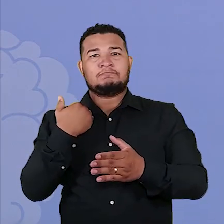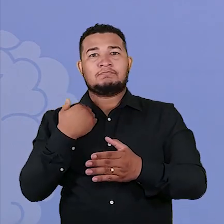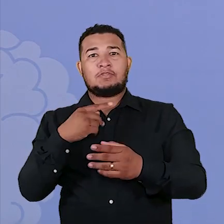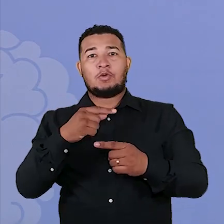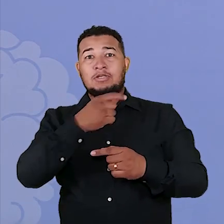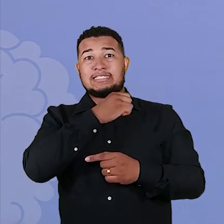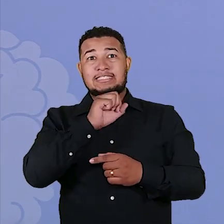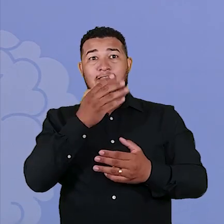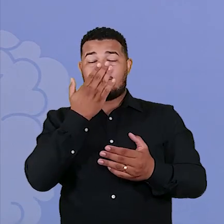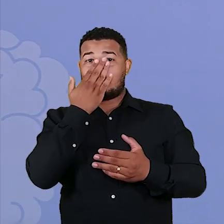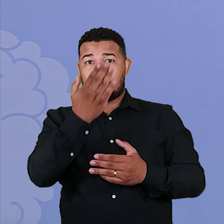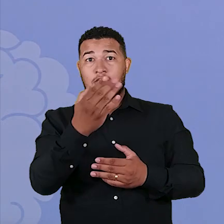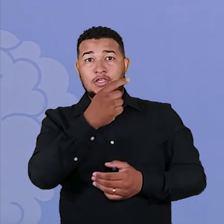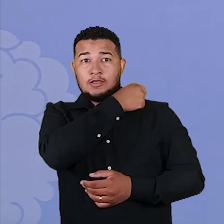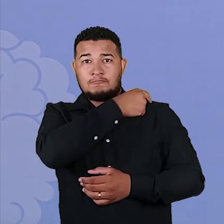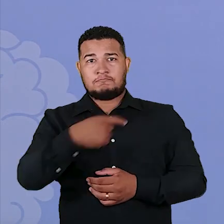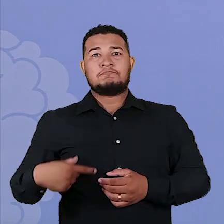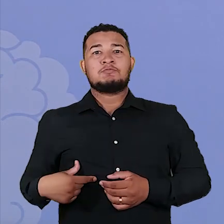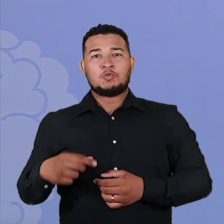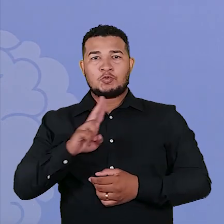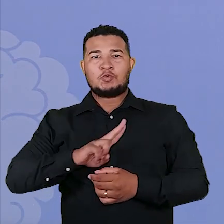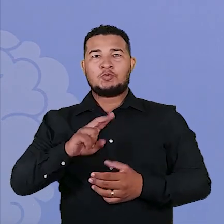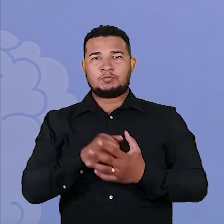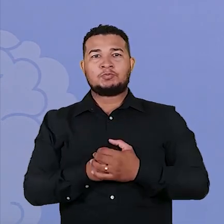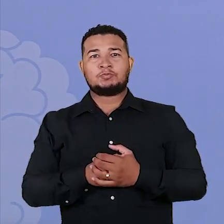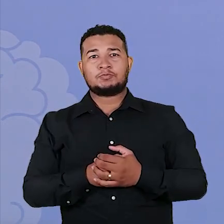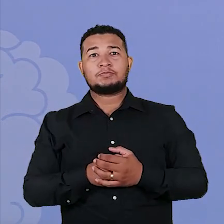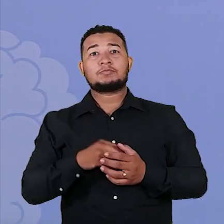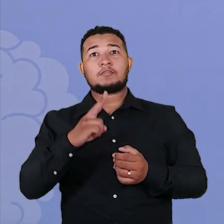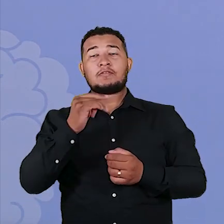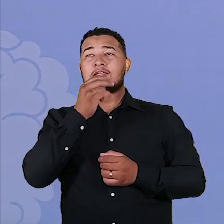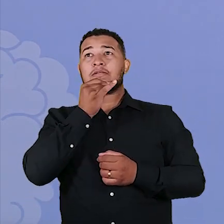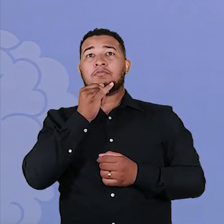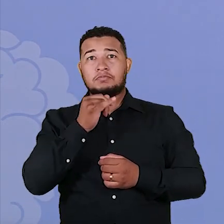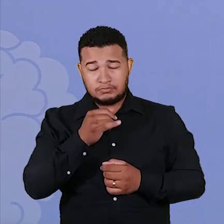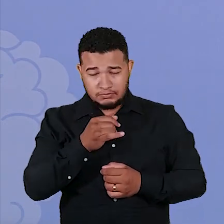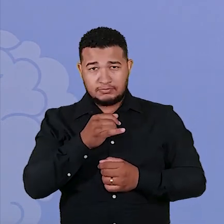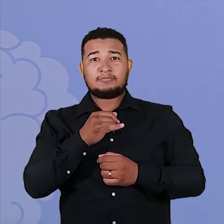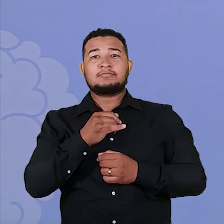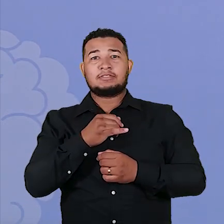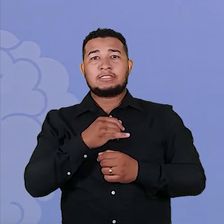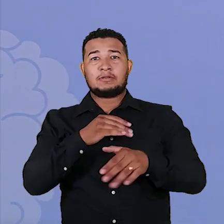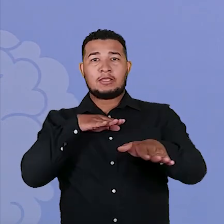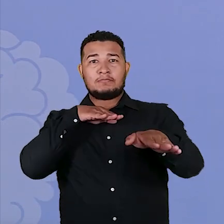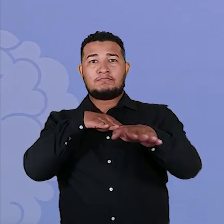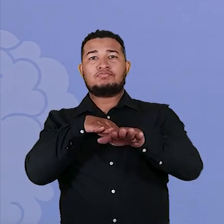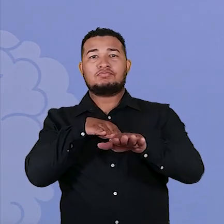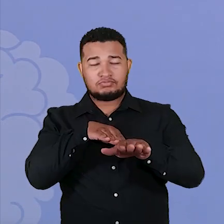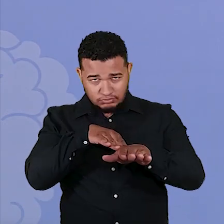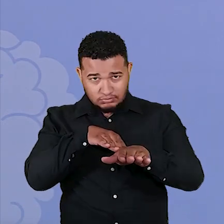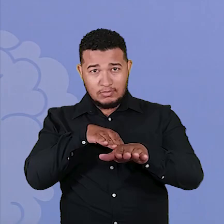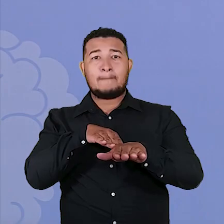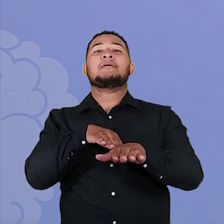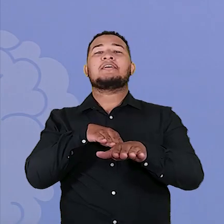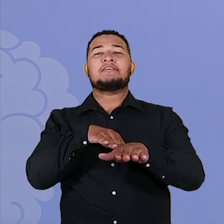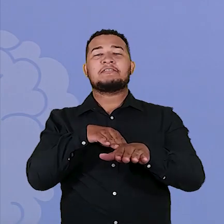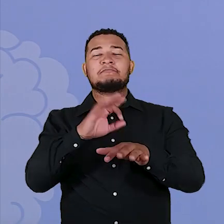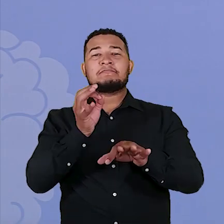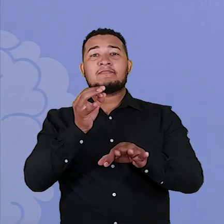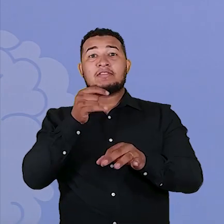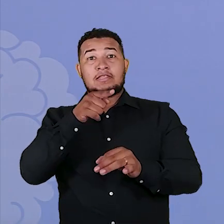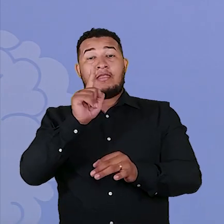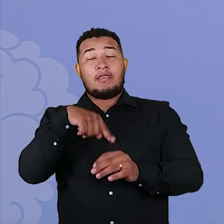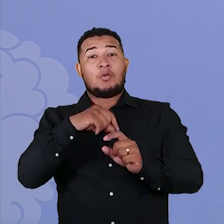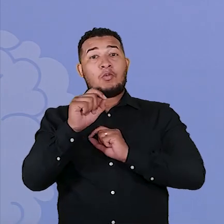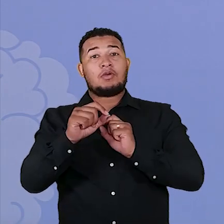ir para frente então cinto de segurança aí e a gente faz assim na que a gente vai para frente volta porque o cinto de segurança